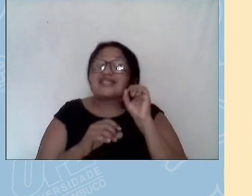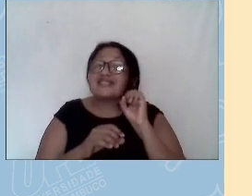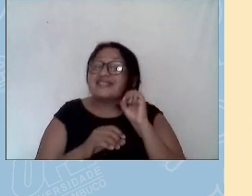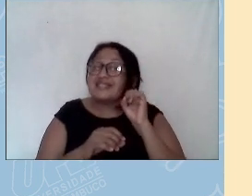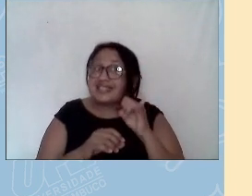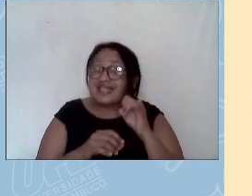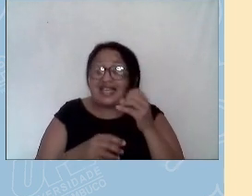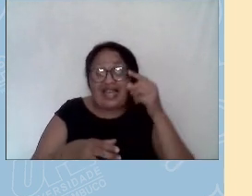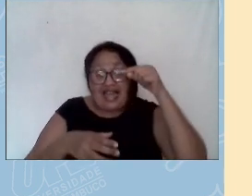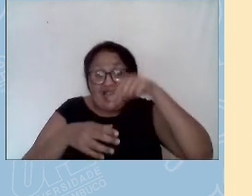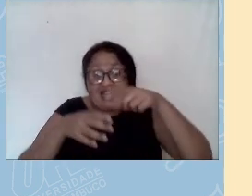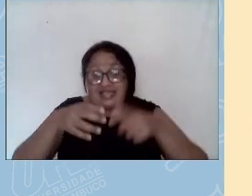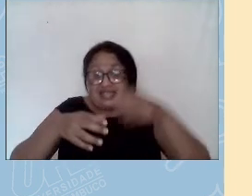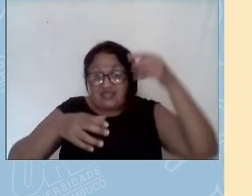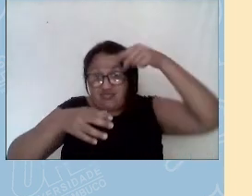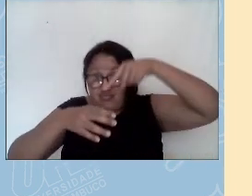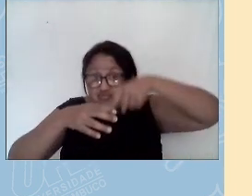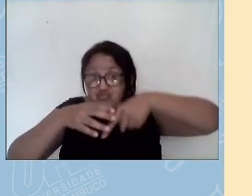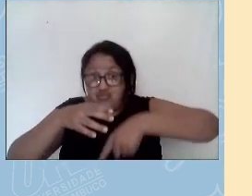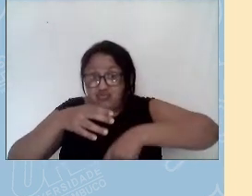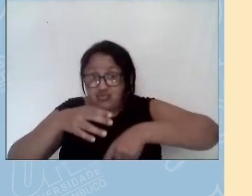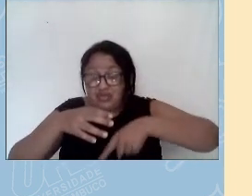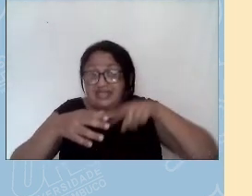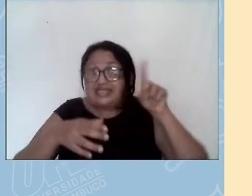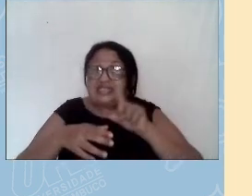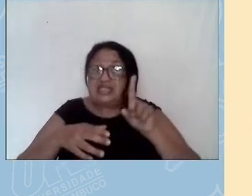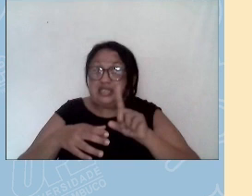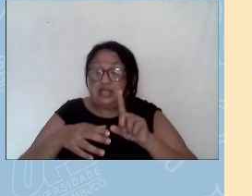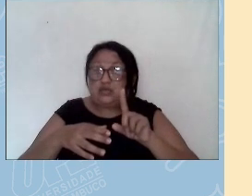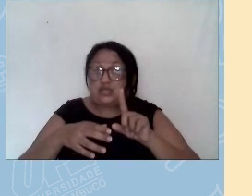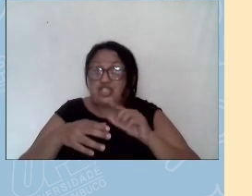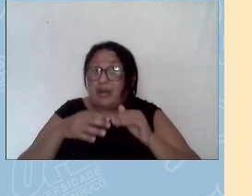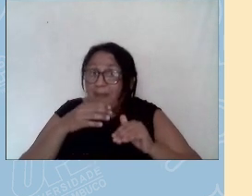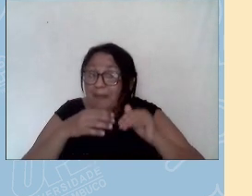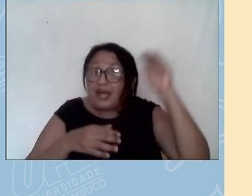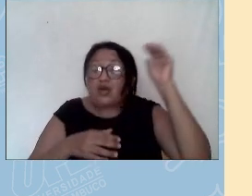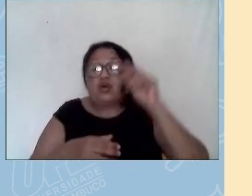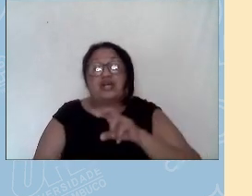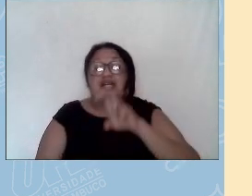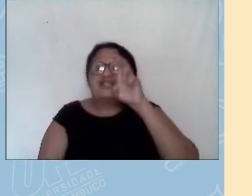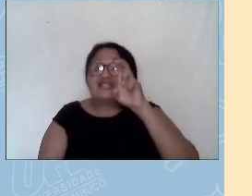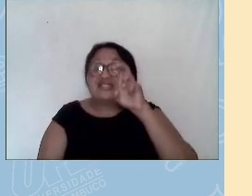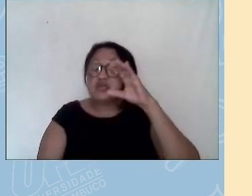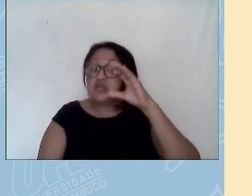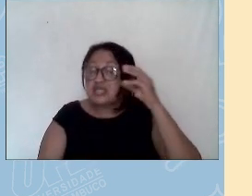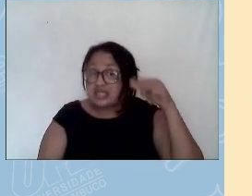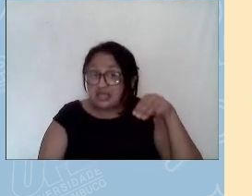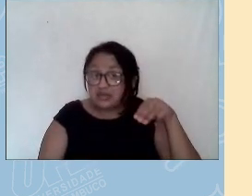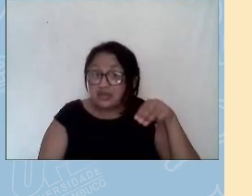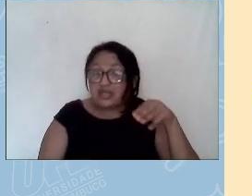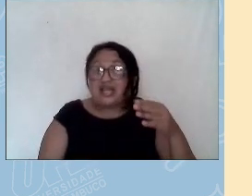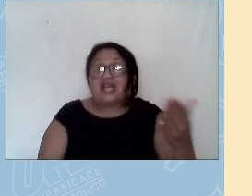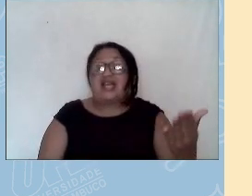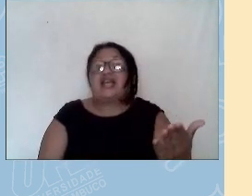plantio não seja maior que 5 centímetros e a temperatura superior a 10